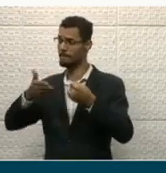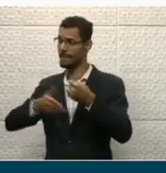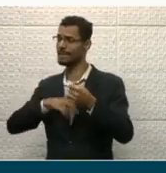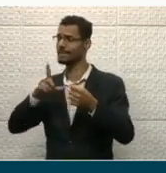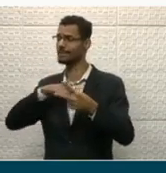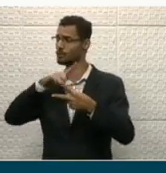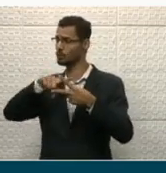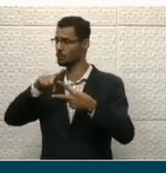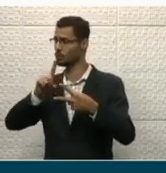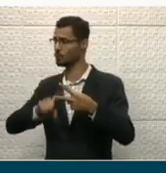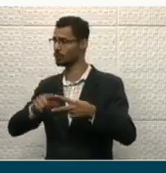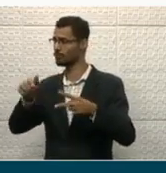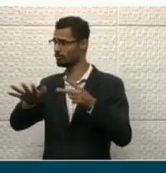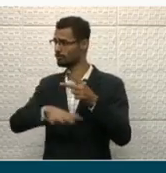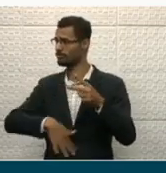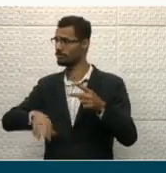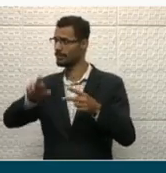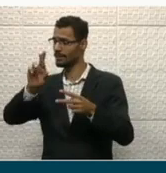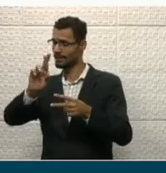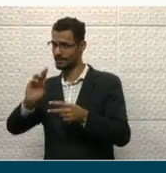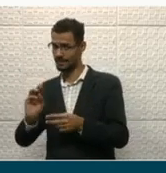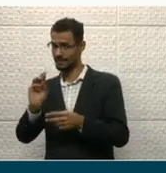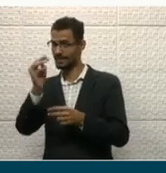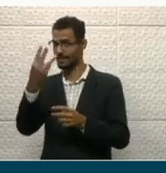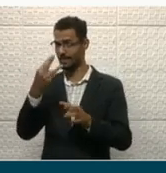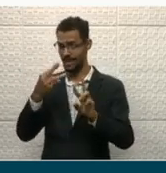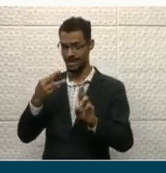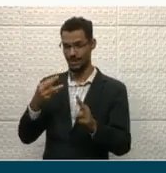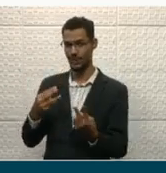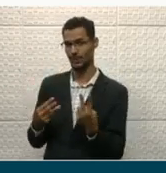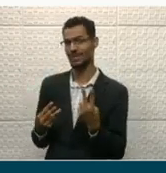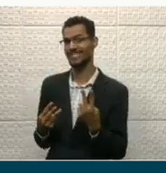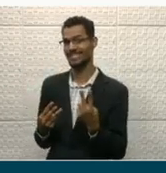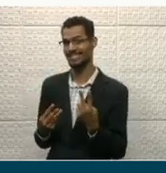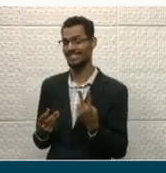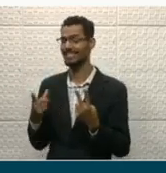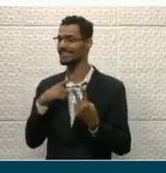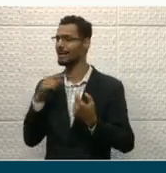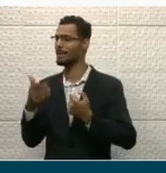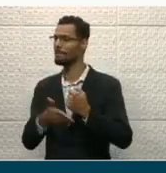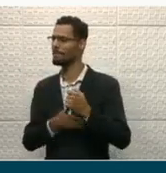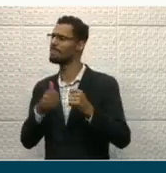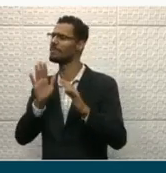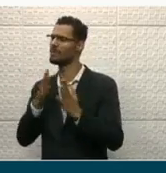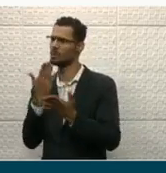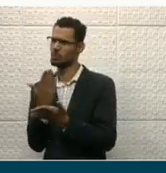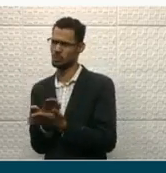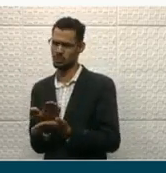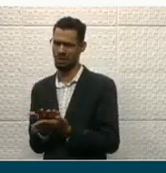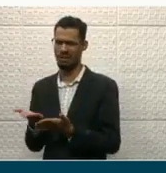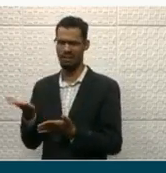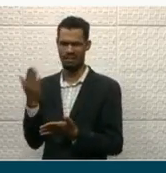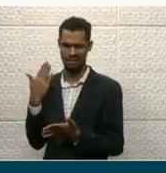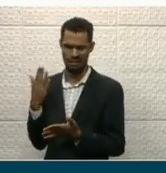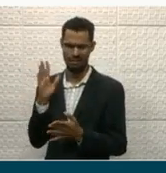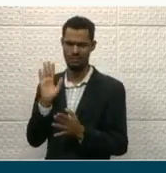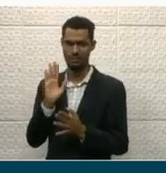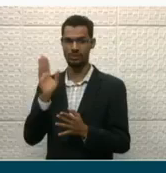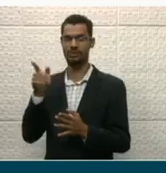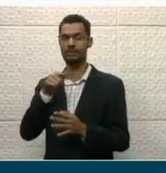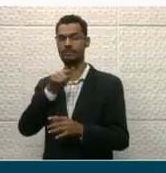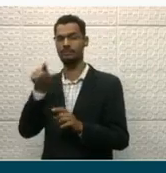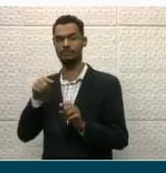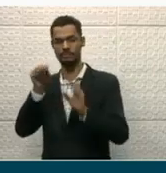dos dois espaços, do R3 e do R2. As bases que nós já estudamos anteriormente e que